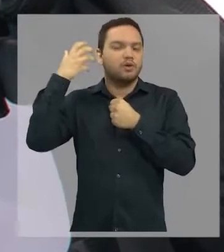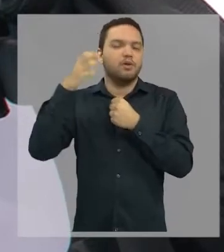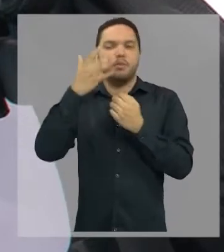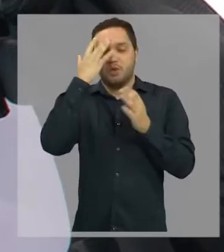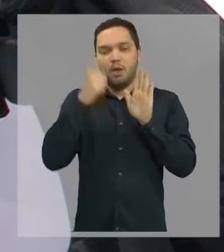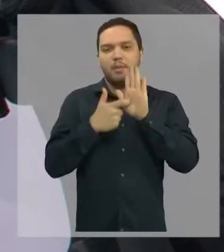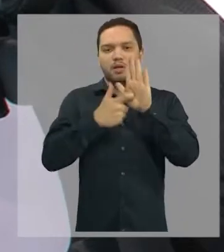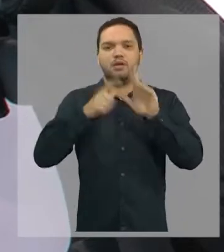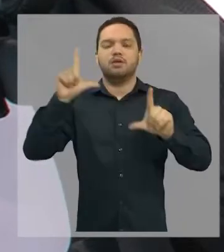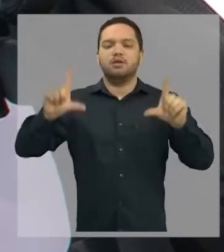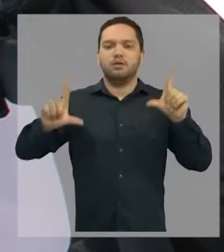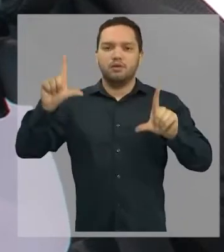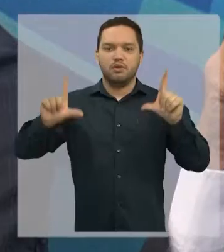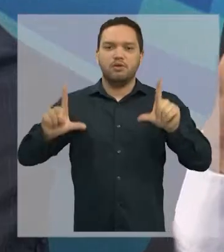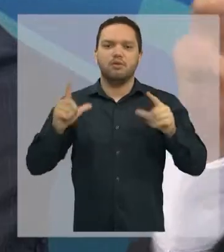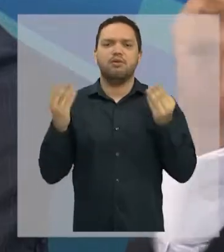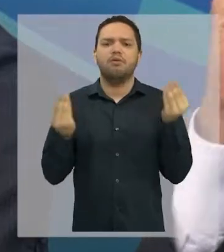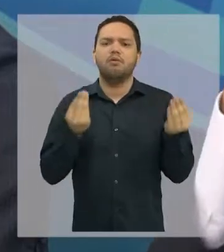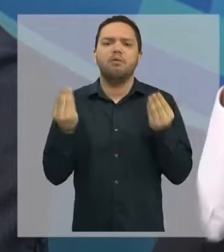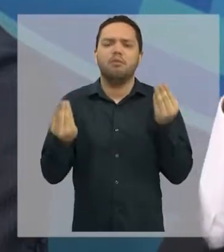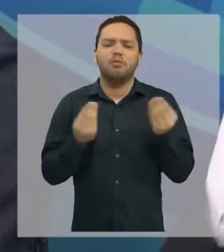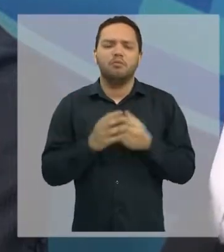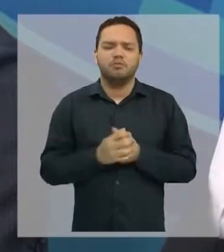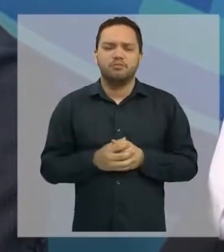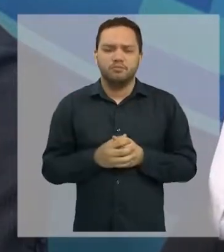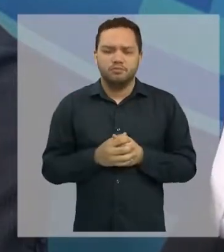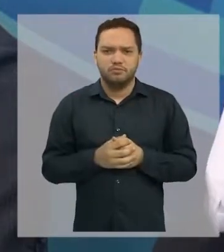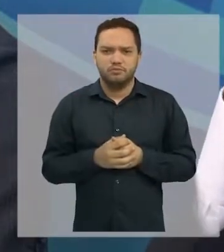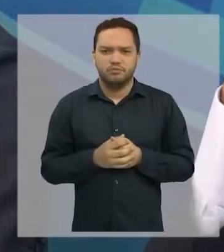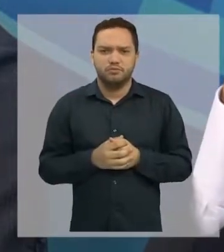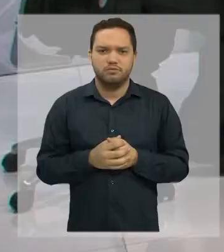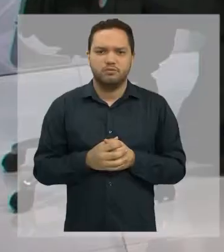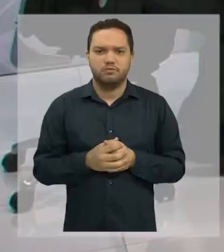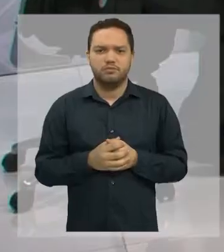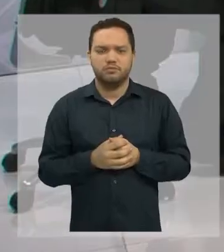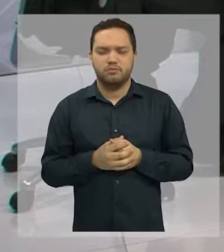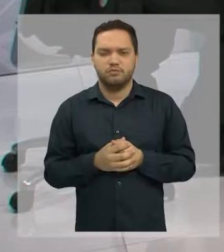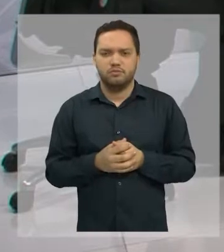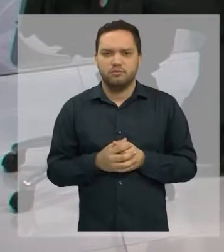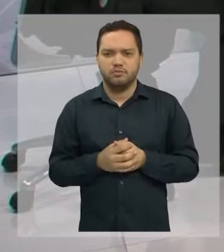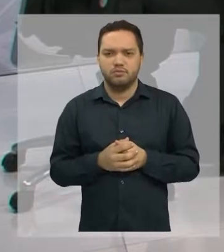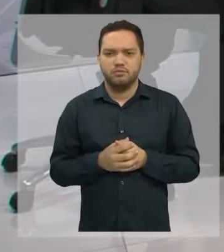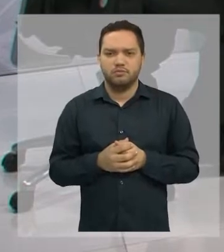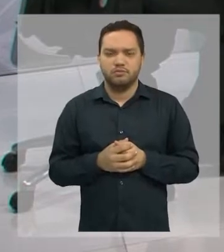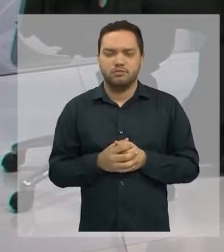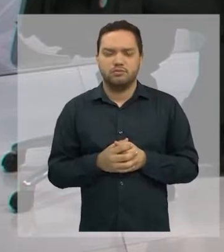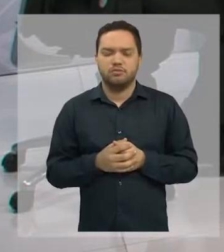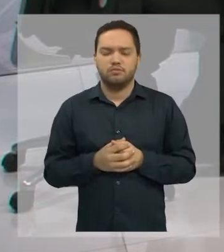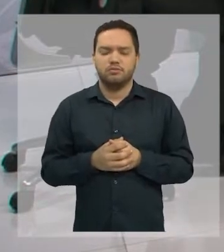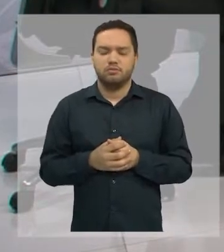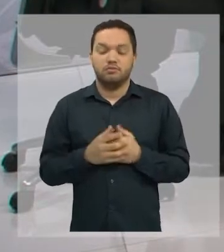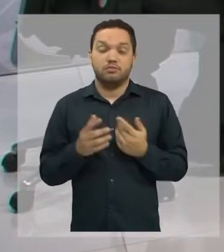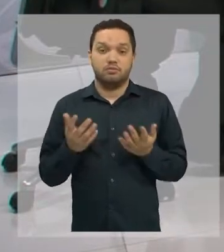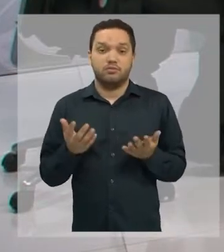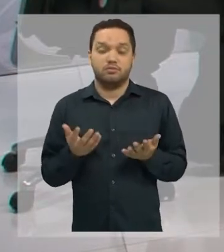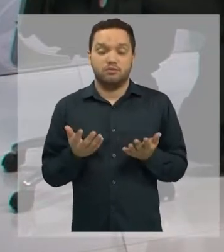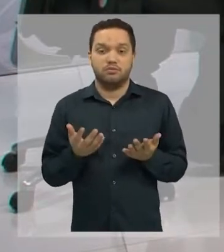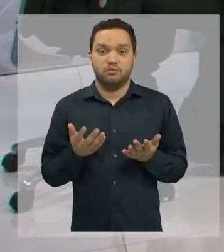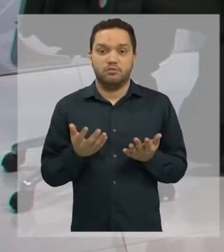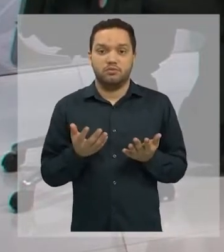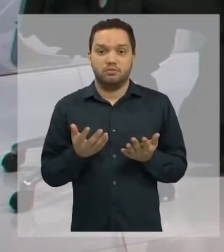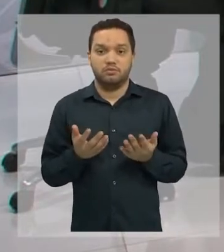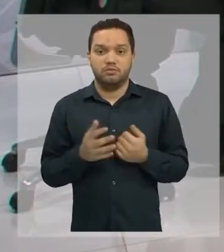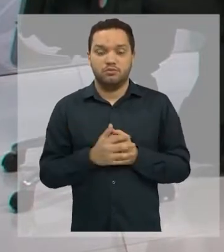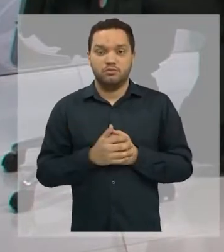animadores de programa de televisão, como é a renovação? Existe uma oportunidade, às vezes você tem, no